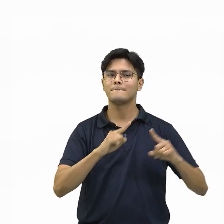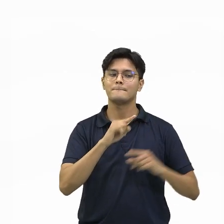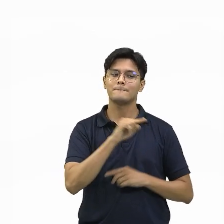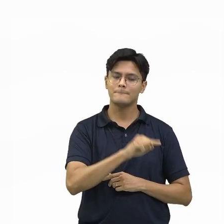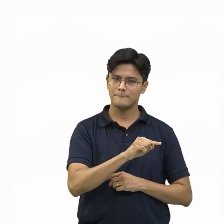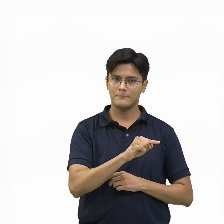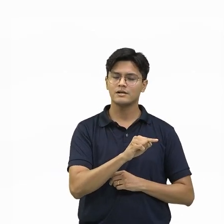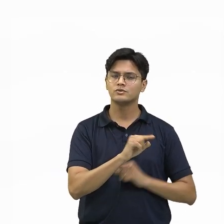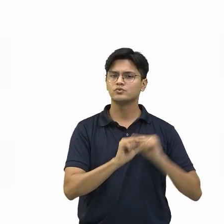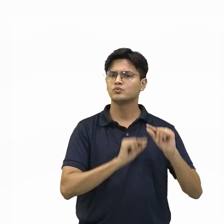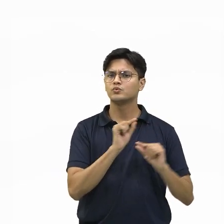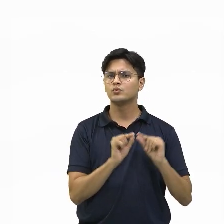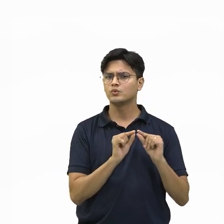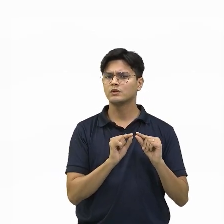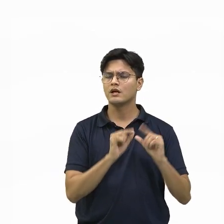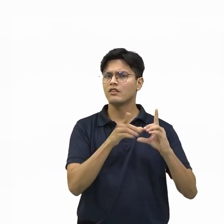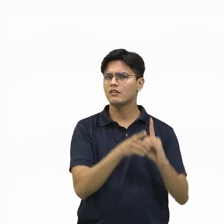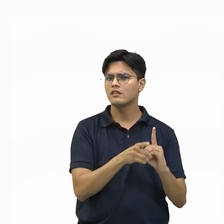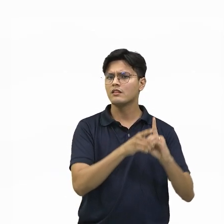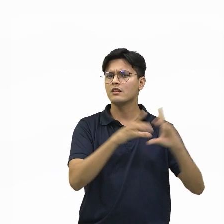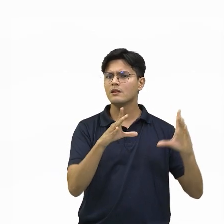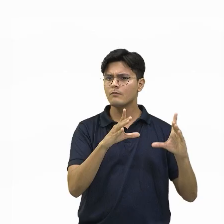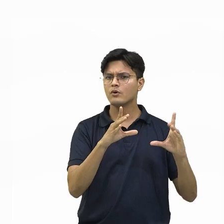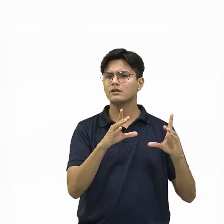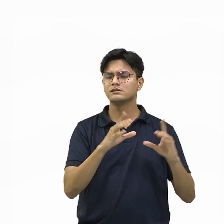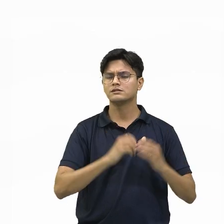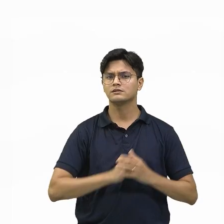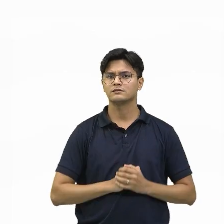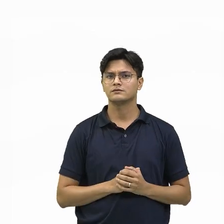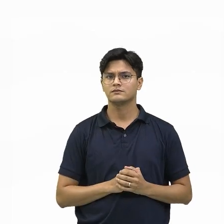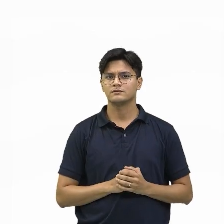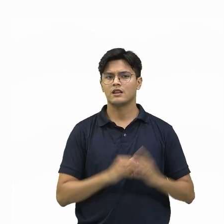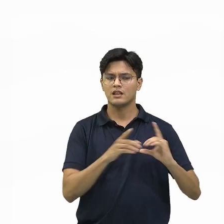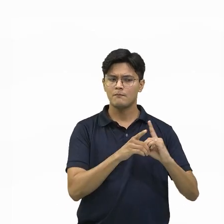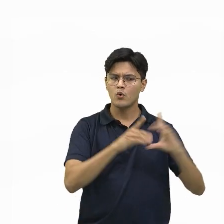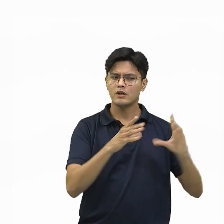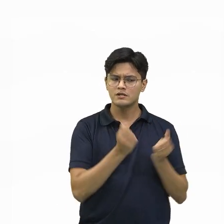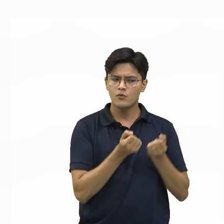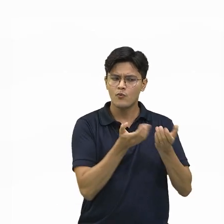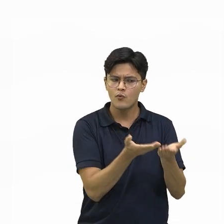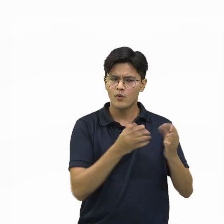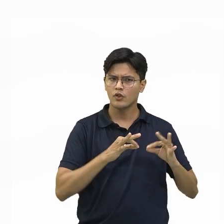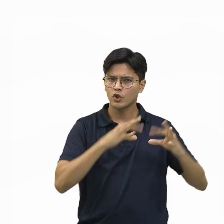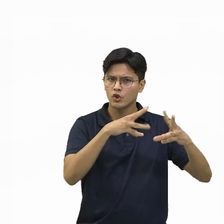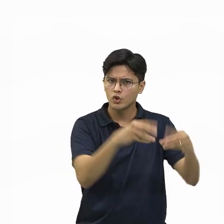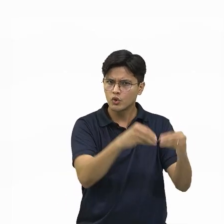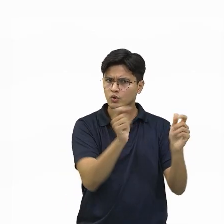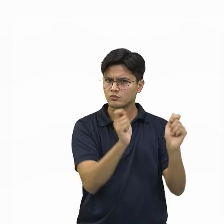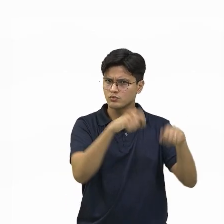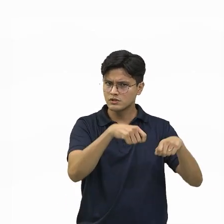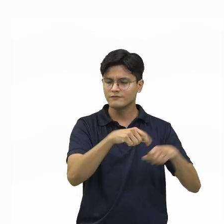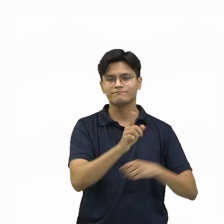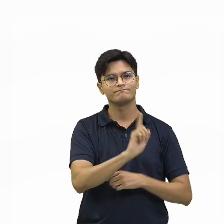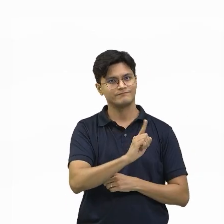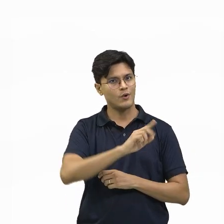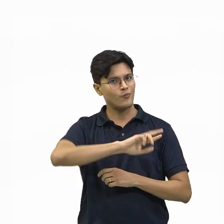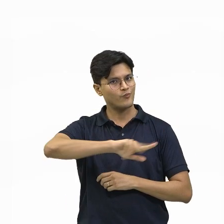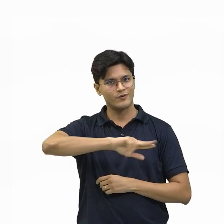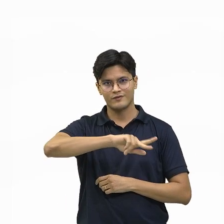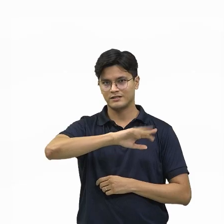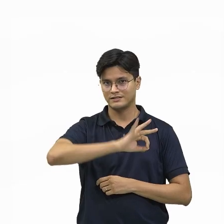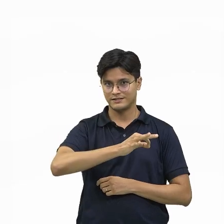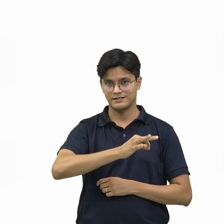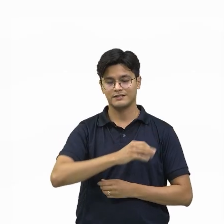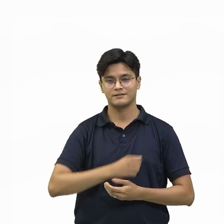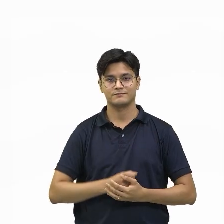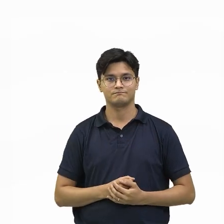Atenas, ela não é uma democracia a todos, acessível a todos. Muito pelo contrário, ela